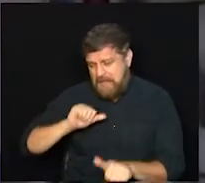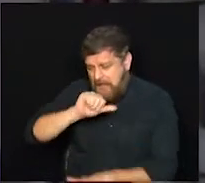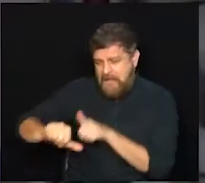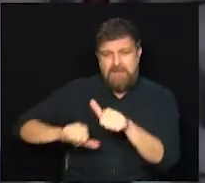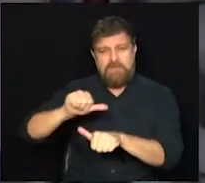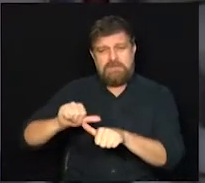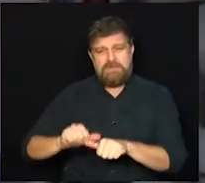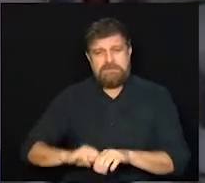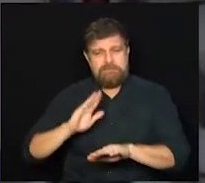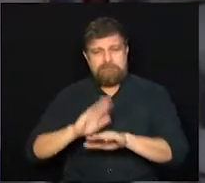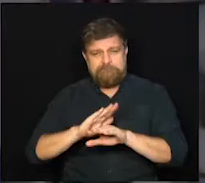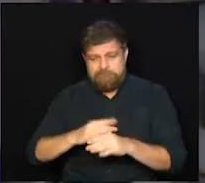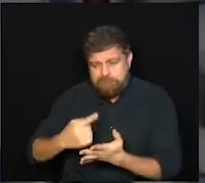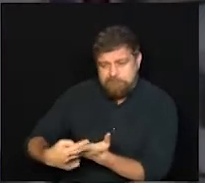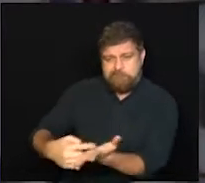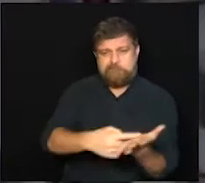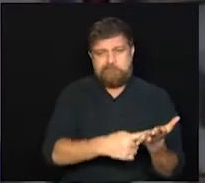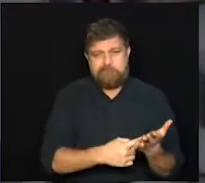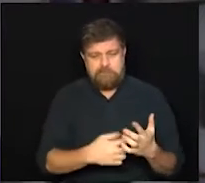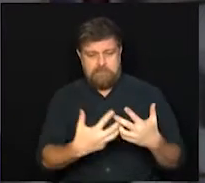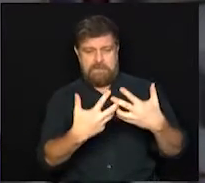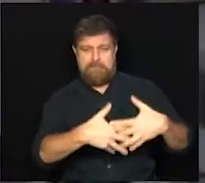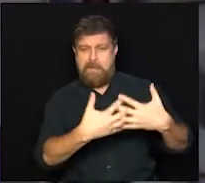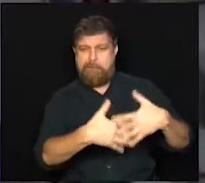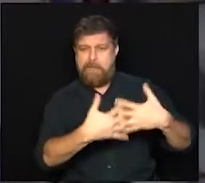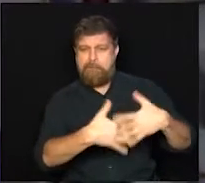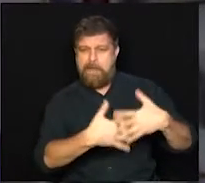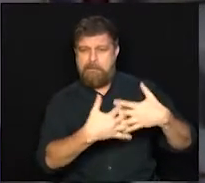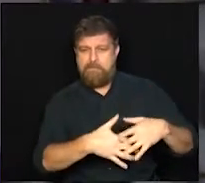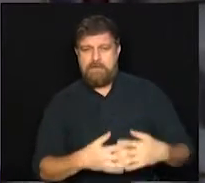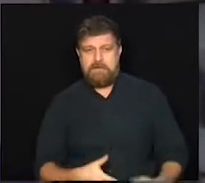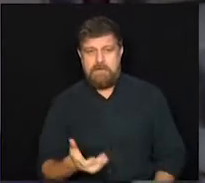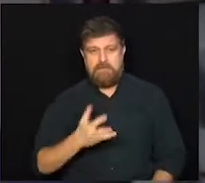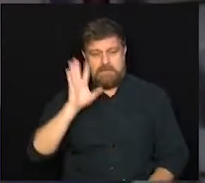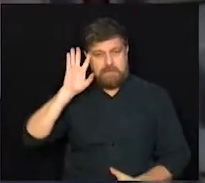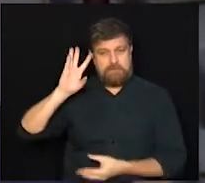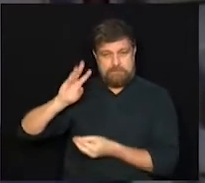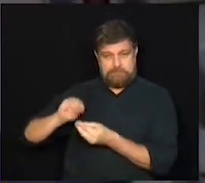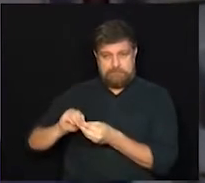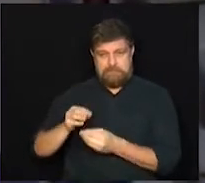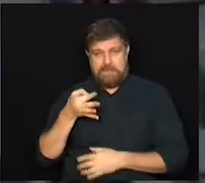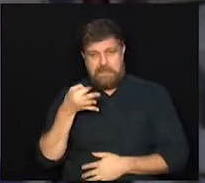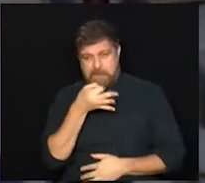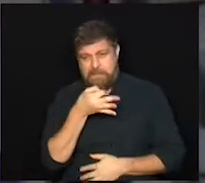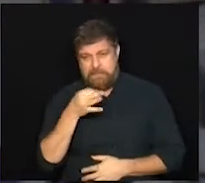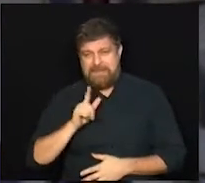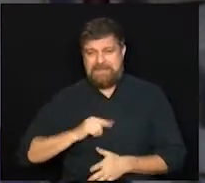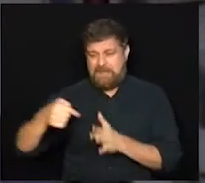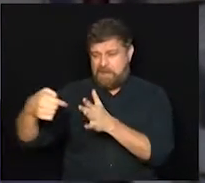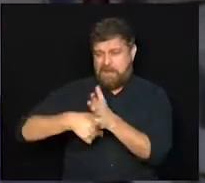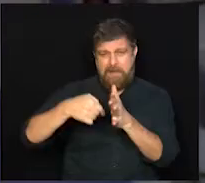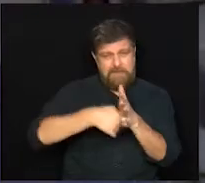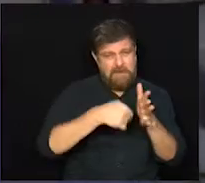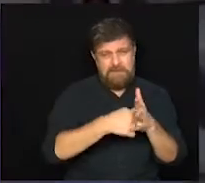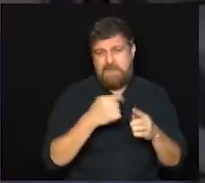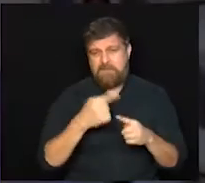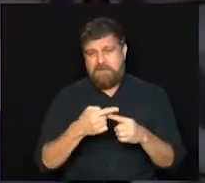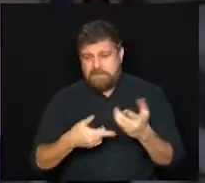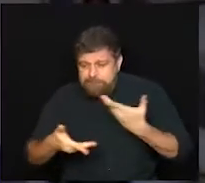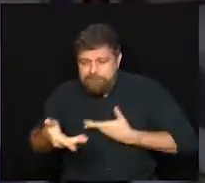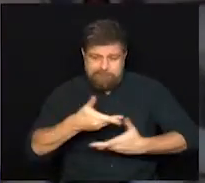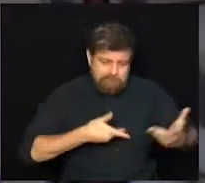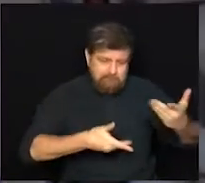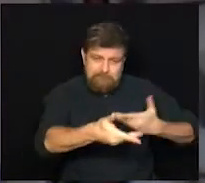mudanças pactuadas naquilo. Bom, eu quero terminar a minha fala, né, até para deixar perguntas, porque eu gostaria que as